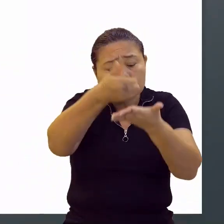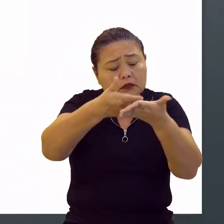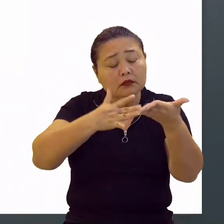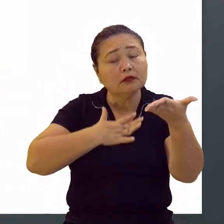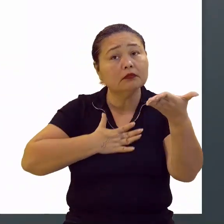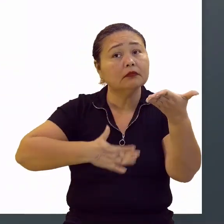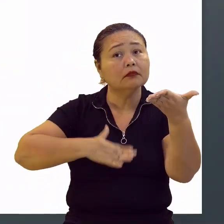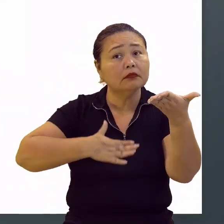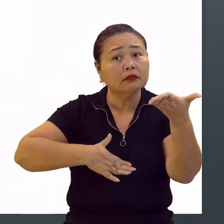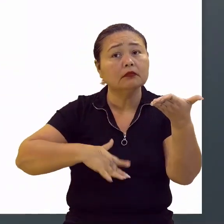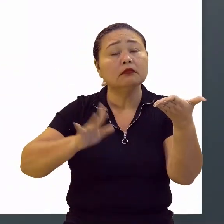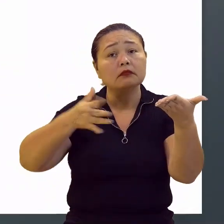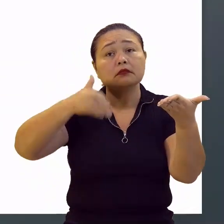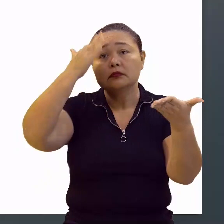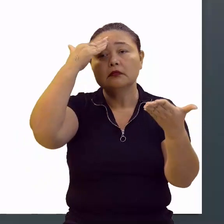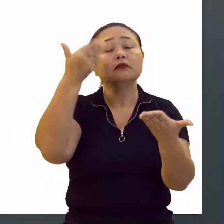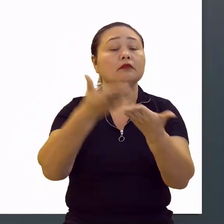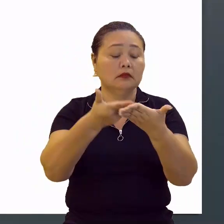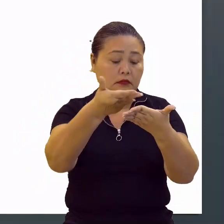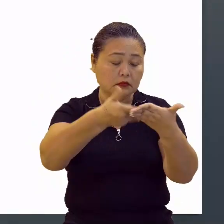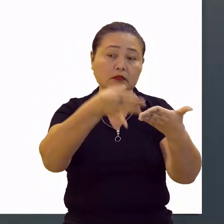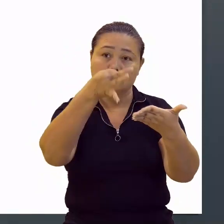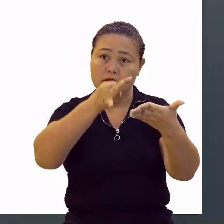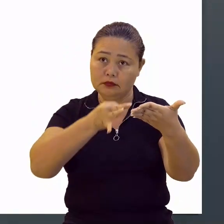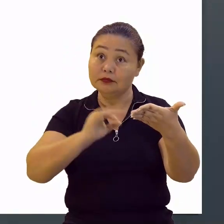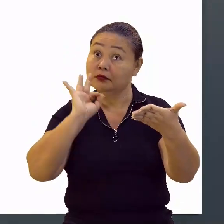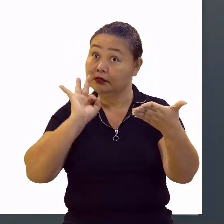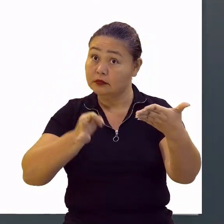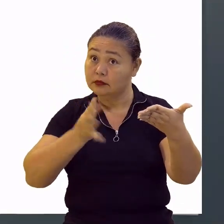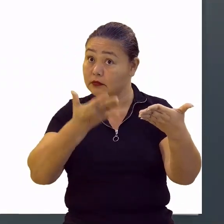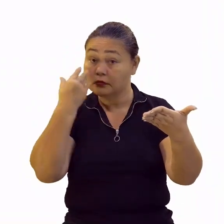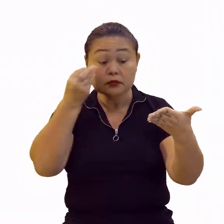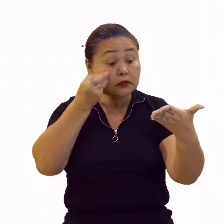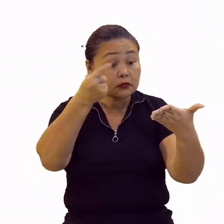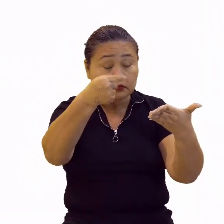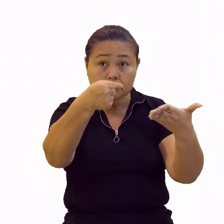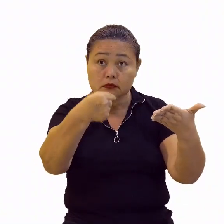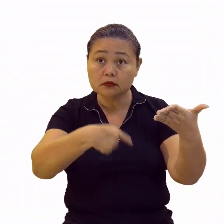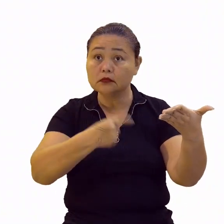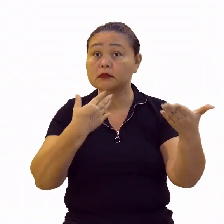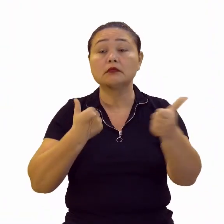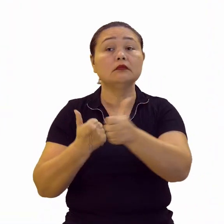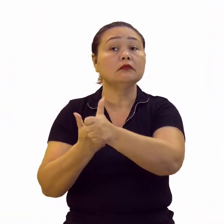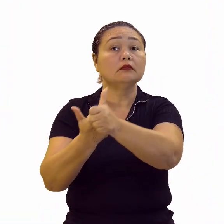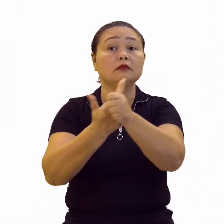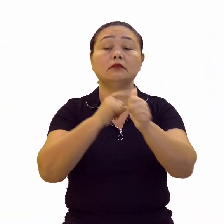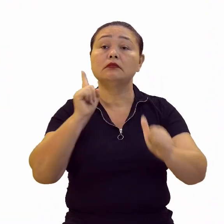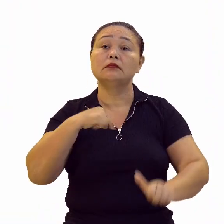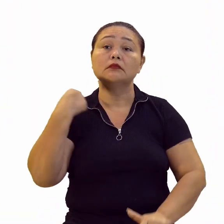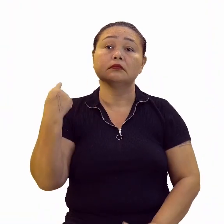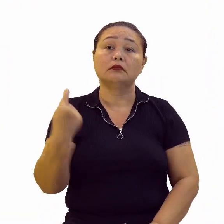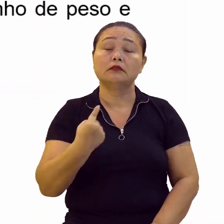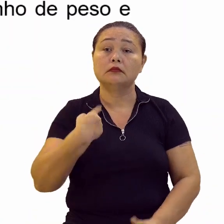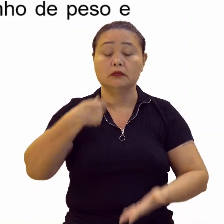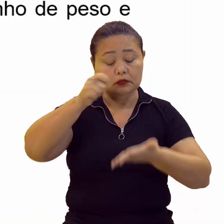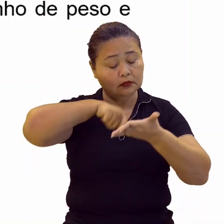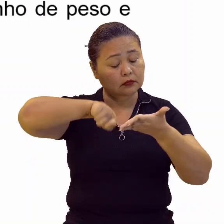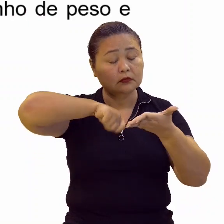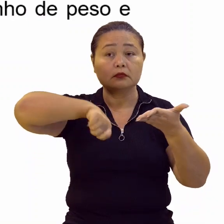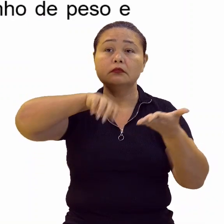né? E acredito que você deve ter acertado tudo, certo? Bora conferir? Então me acompanhe aí na nossa correção aí